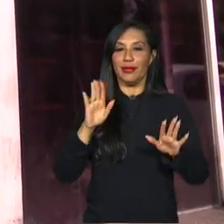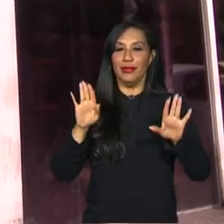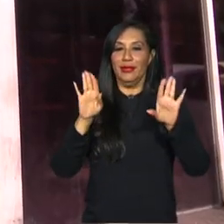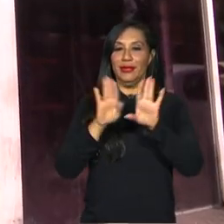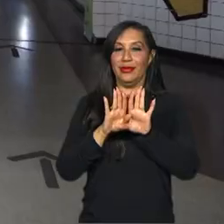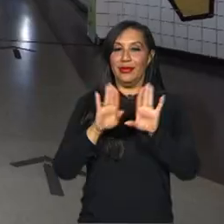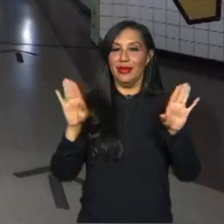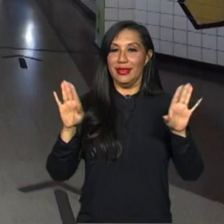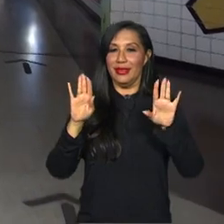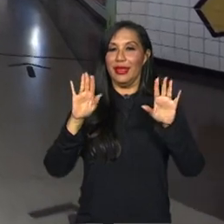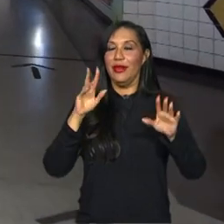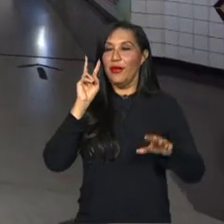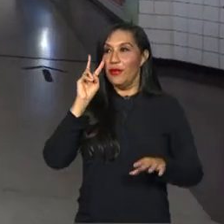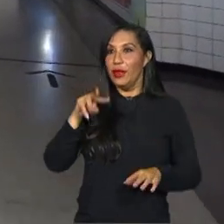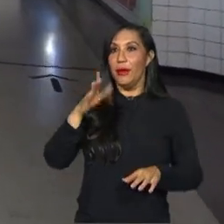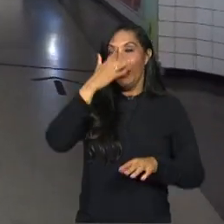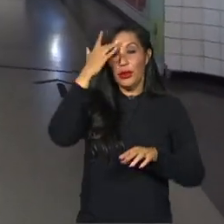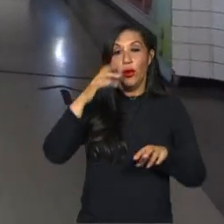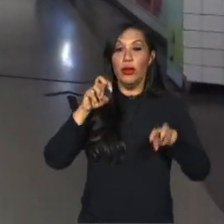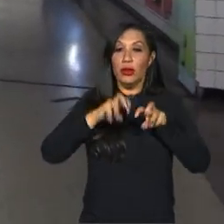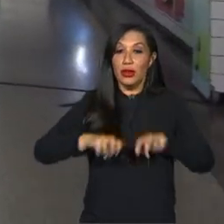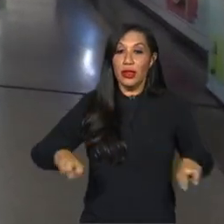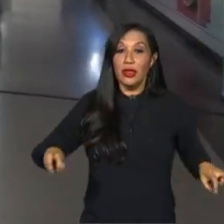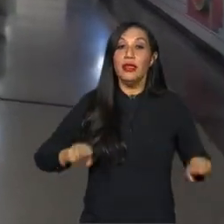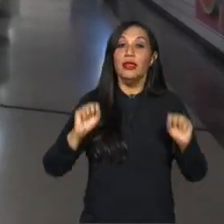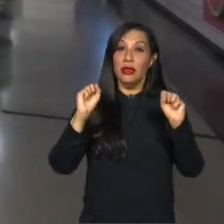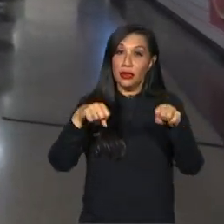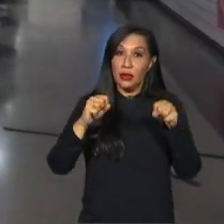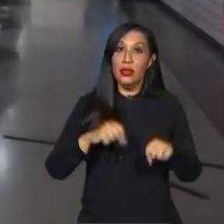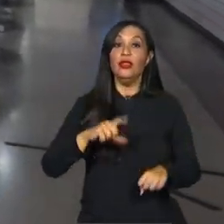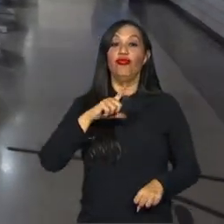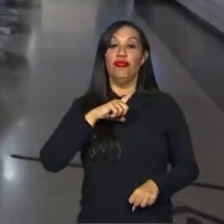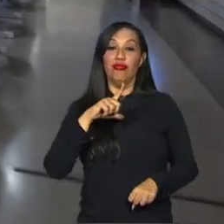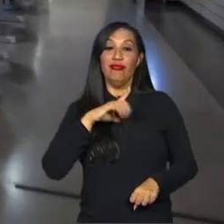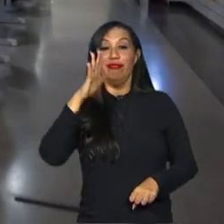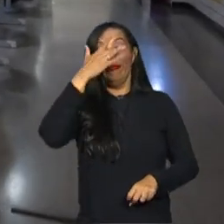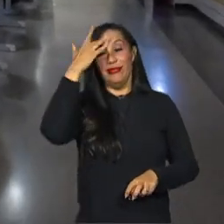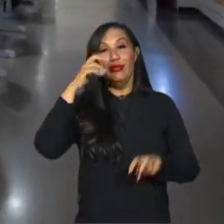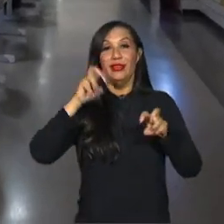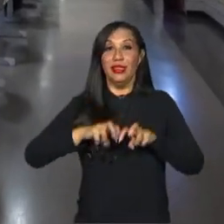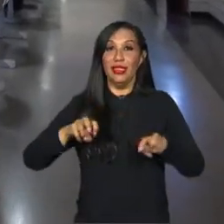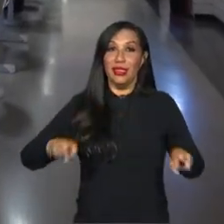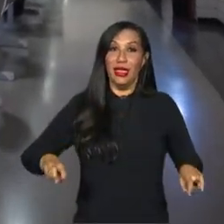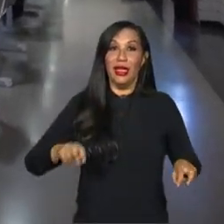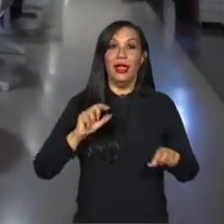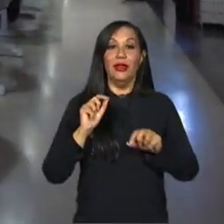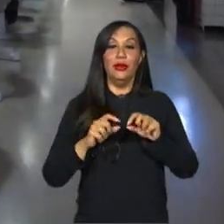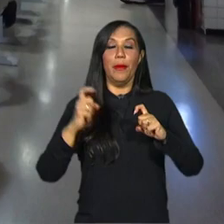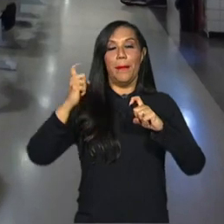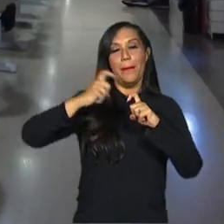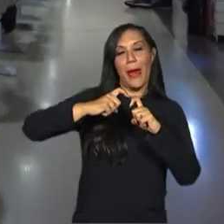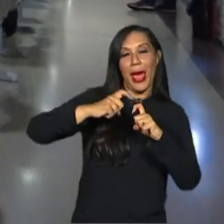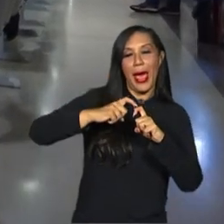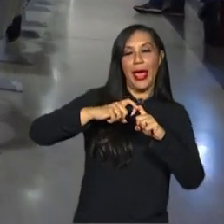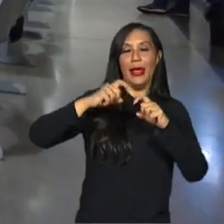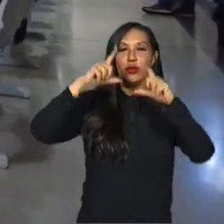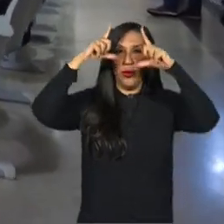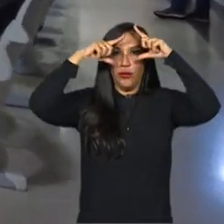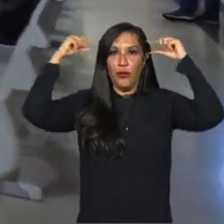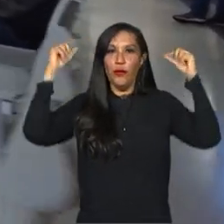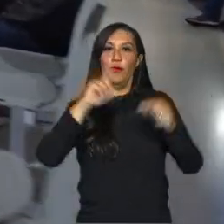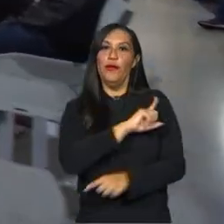do estádio, tem gente no estádio? Sim, tem muita gente. Não só médicos,